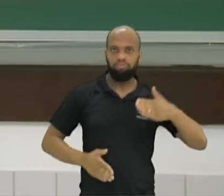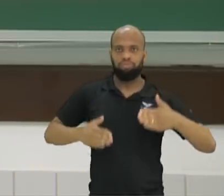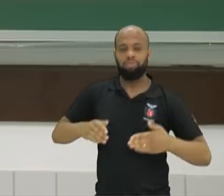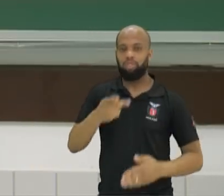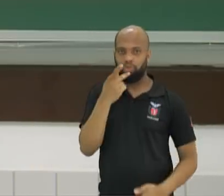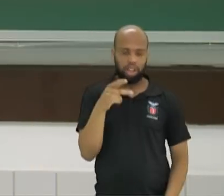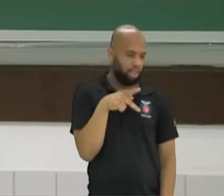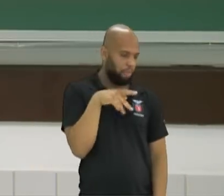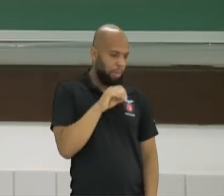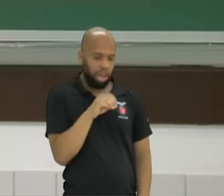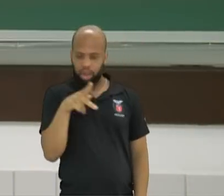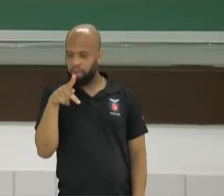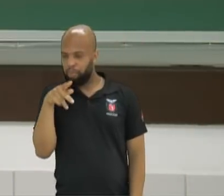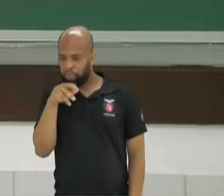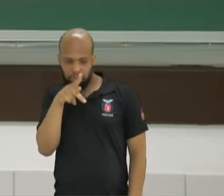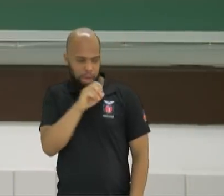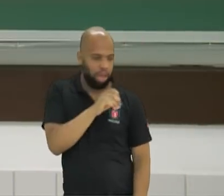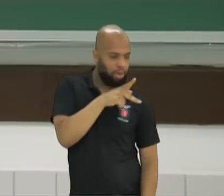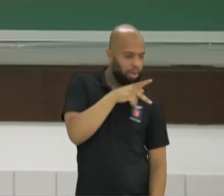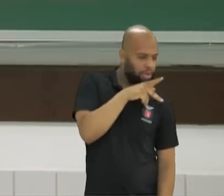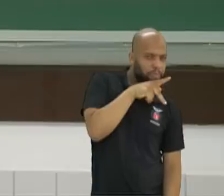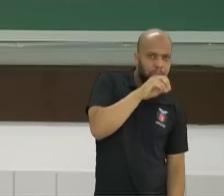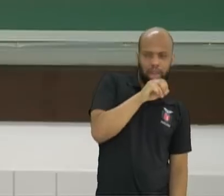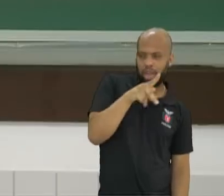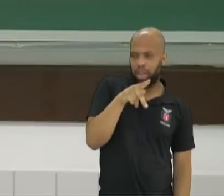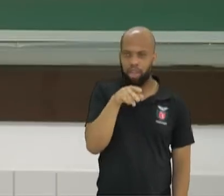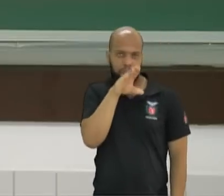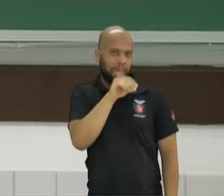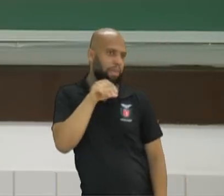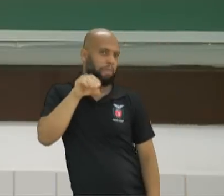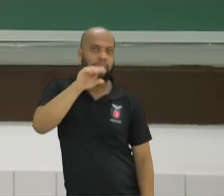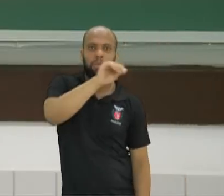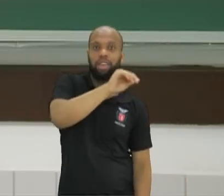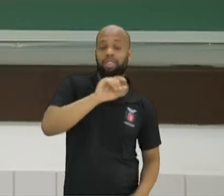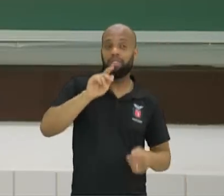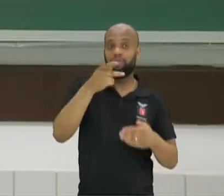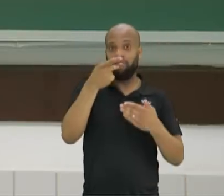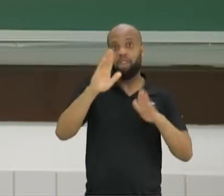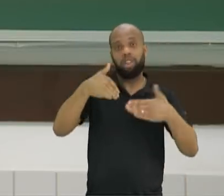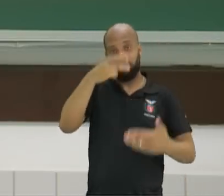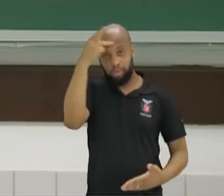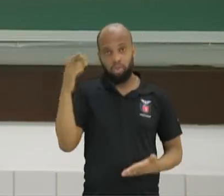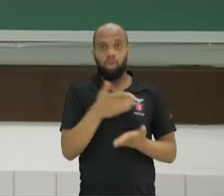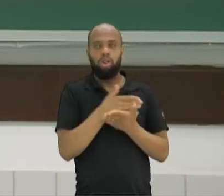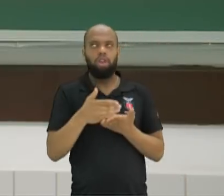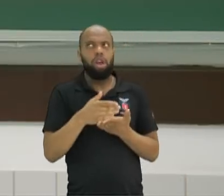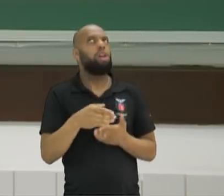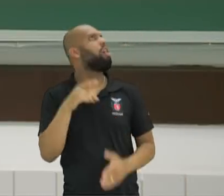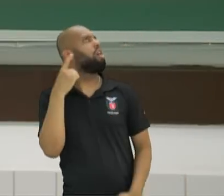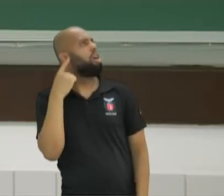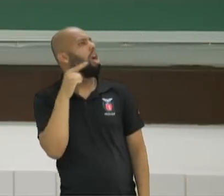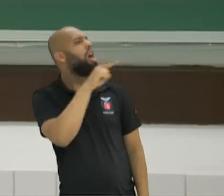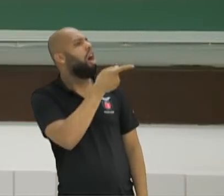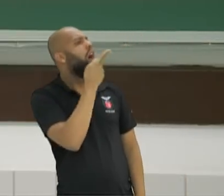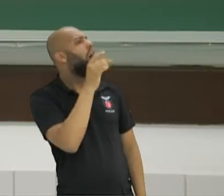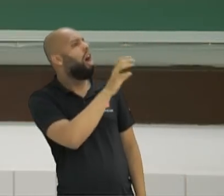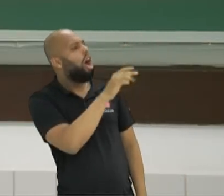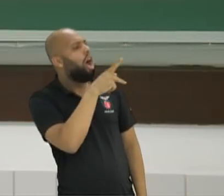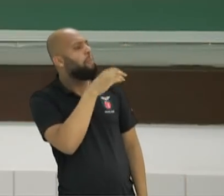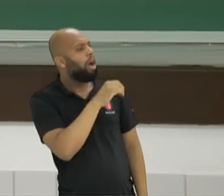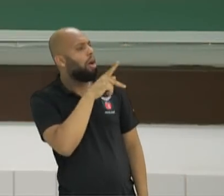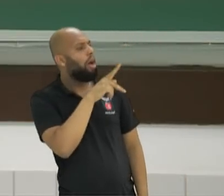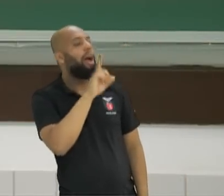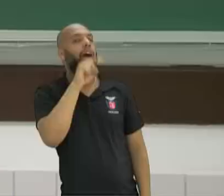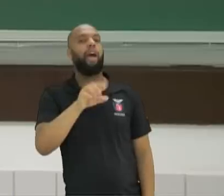baixinho, pop, pop, pop, tá? E com isso, as pessoas acabaram ligando isso que ele falava ao que